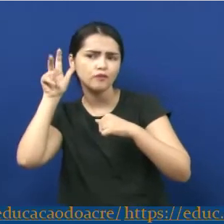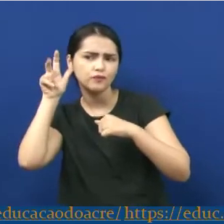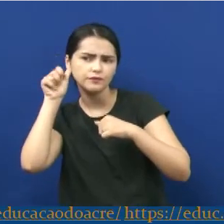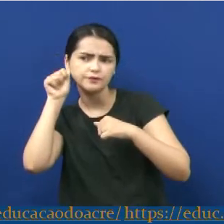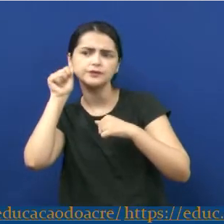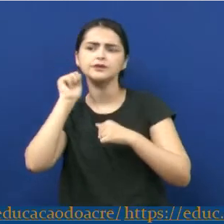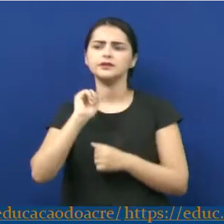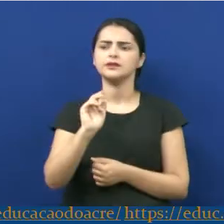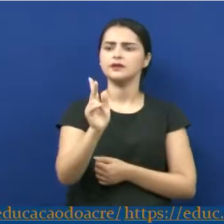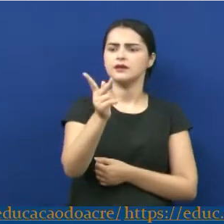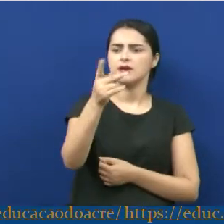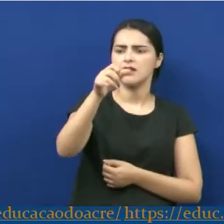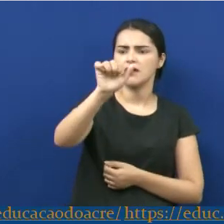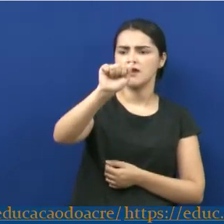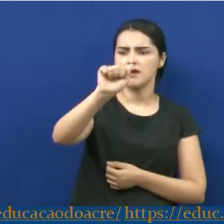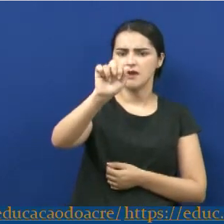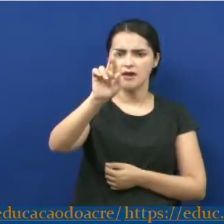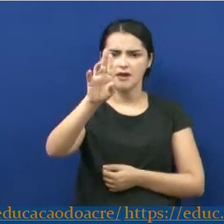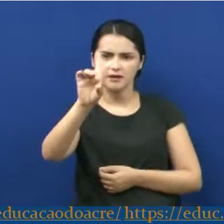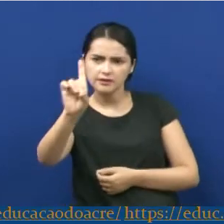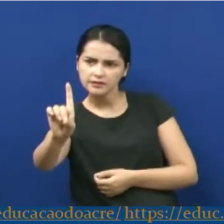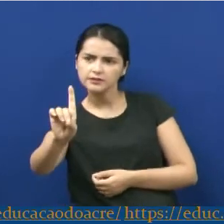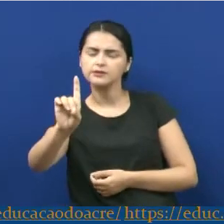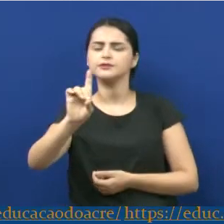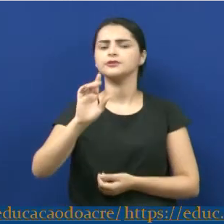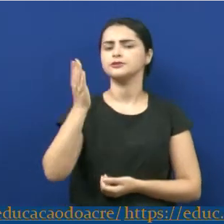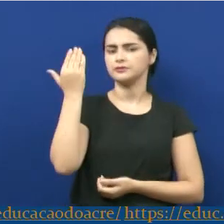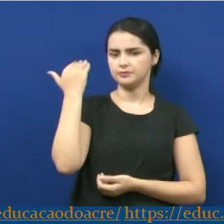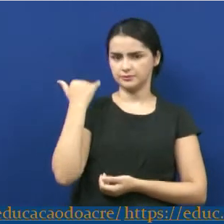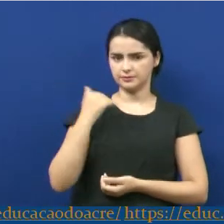Hear, o verbo ouvir no passado, heard.